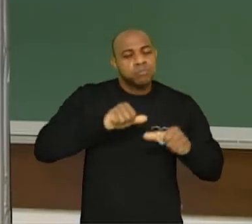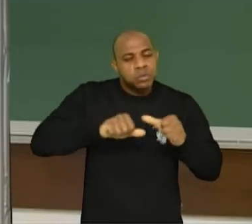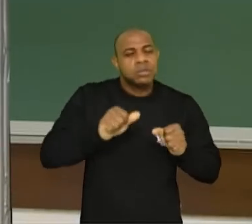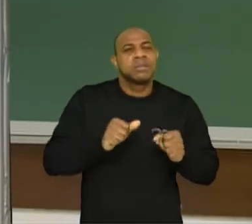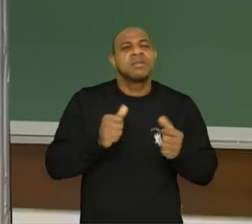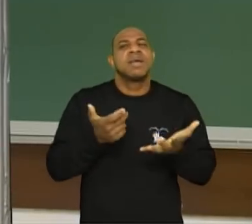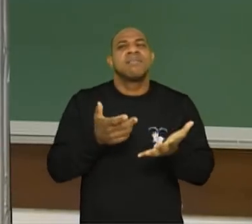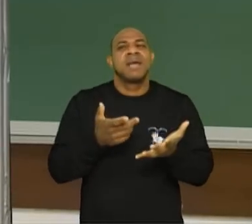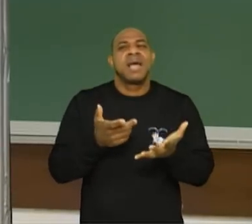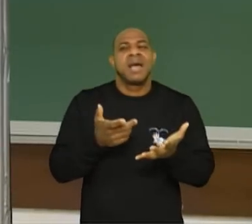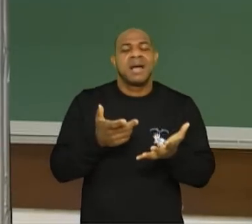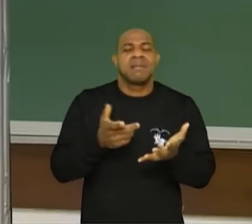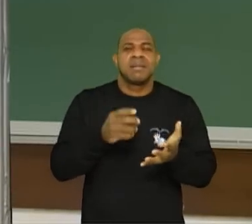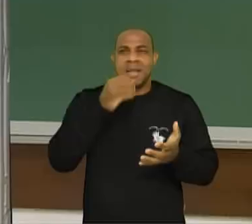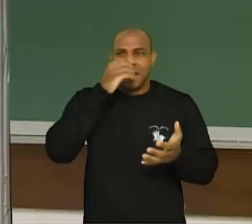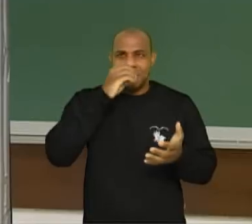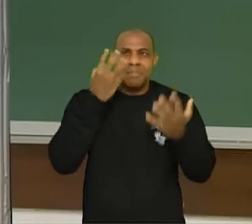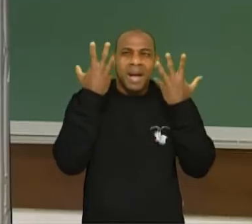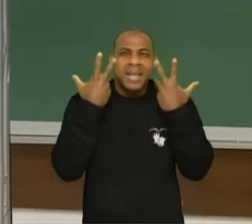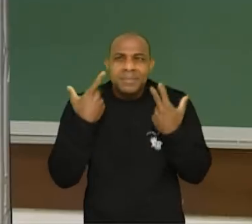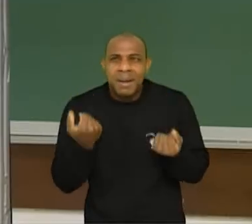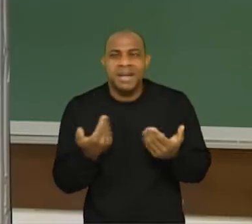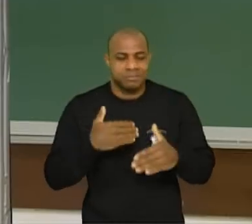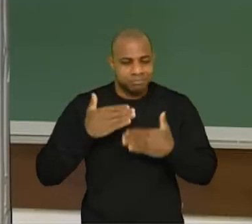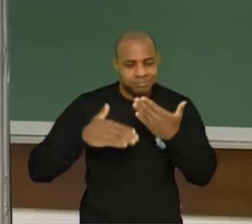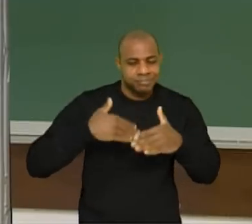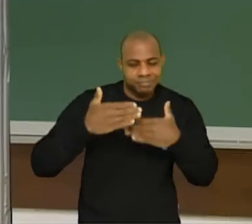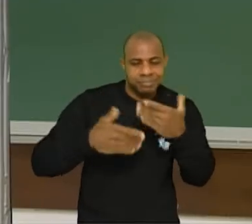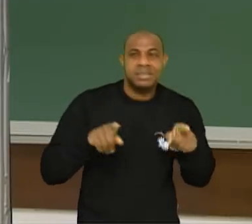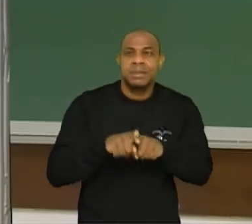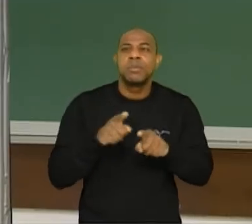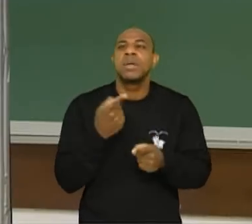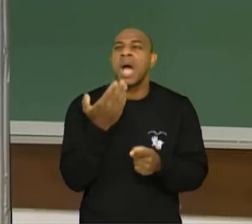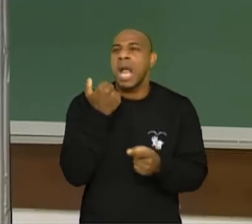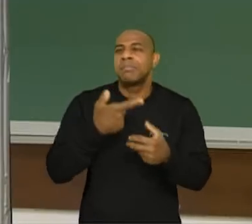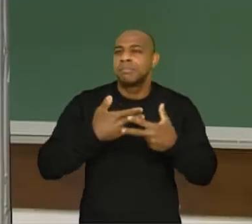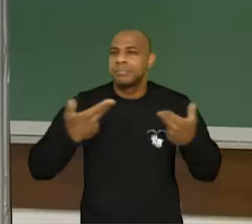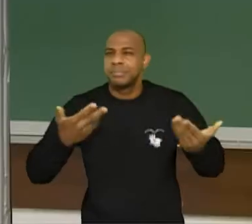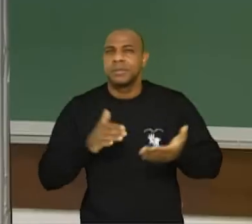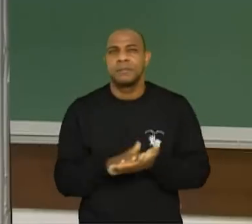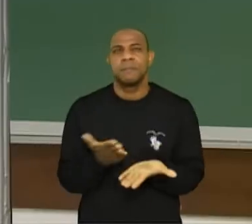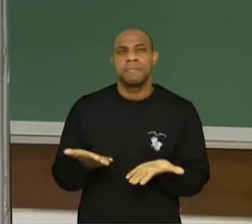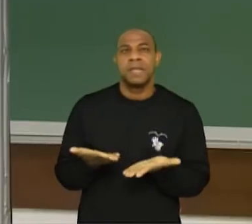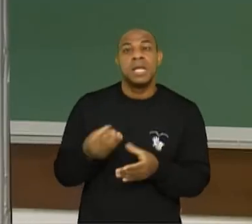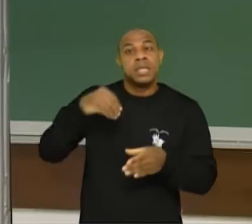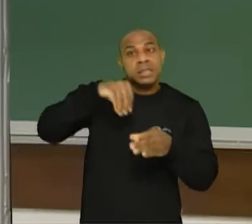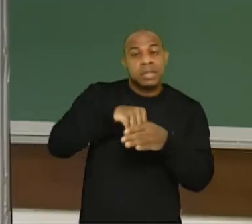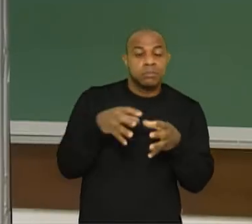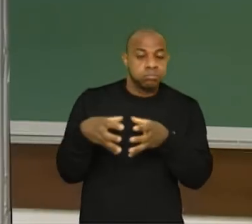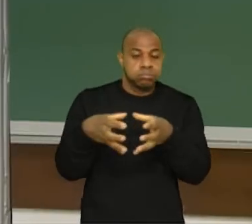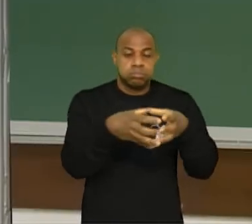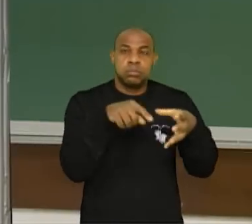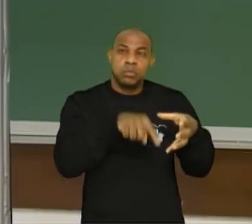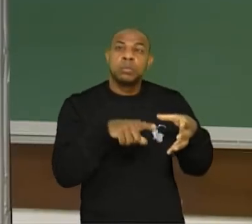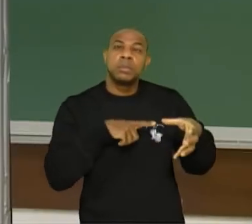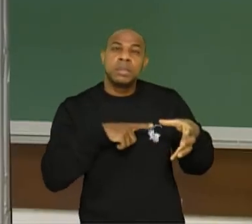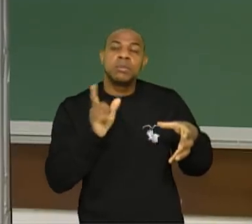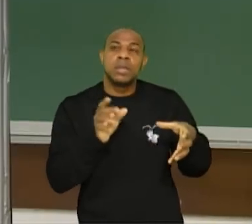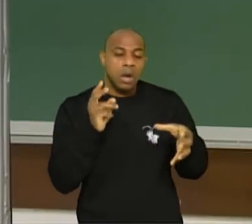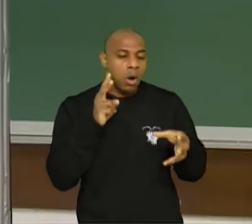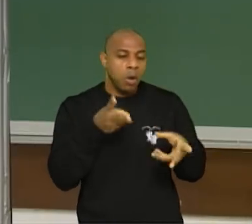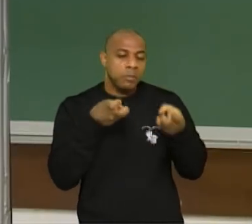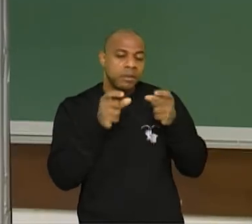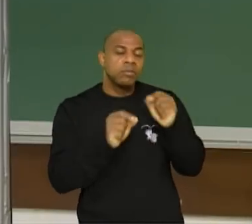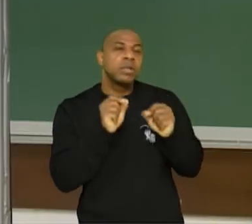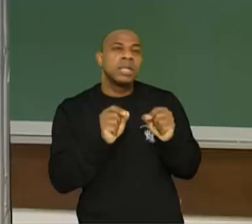vão atraindo outros, muitas vezes pela questão alimentar, ok? Dentro da comunidade a gente já começa a observar o